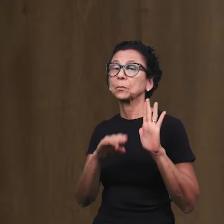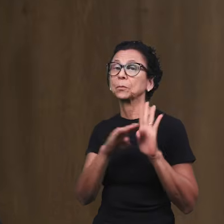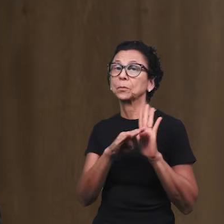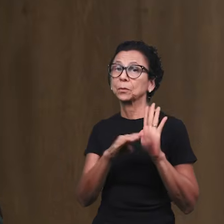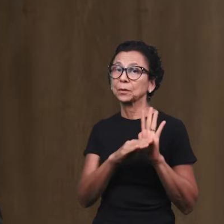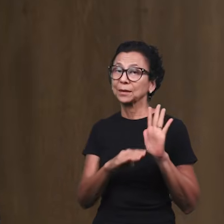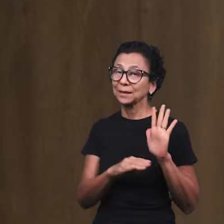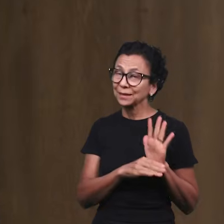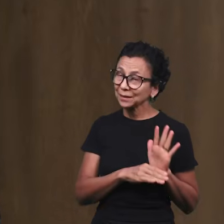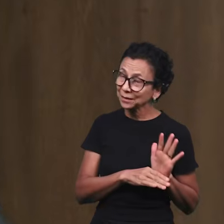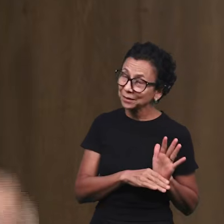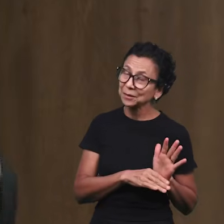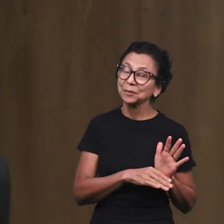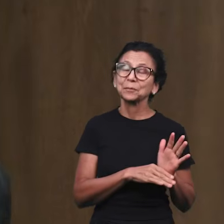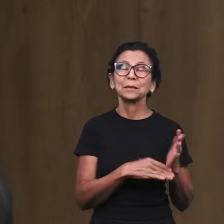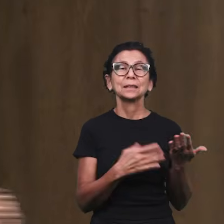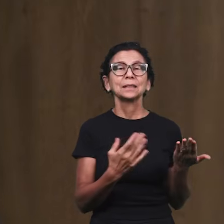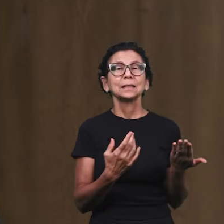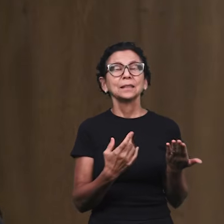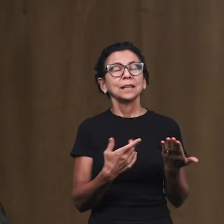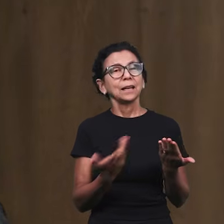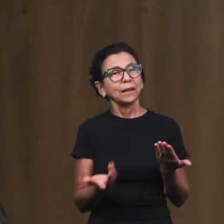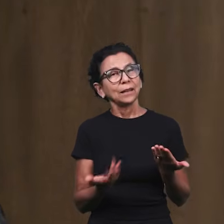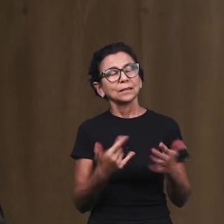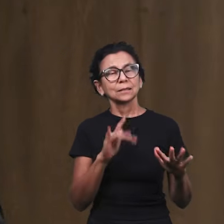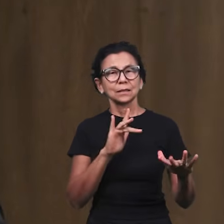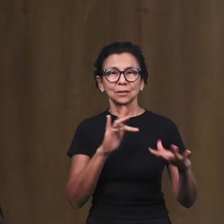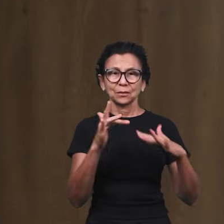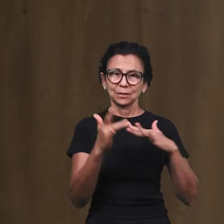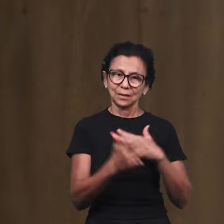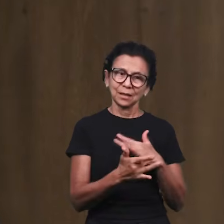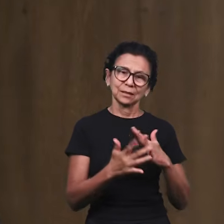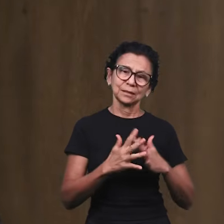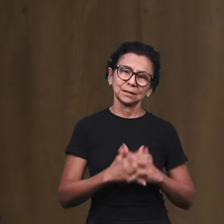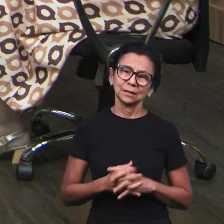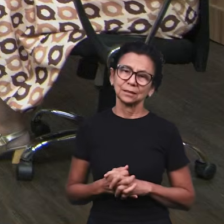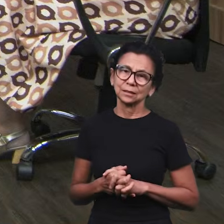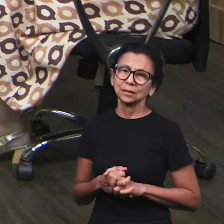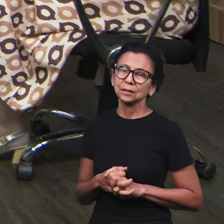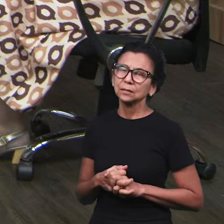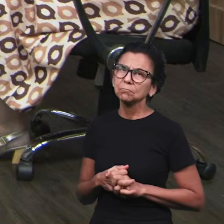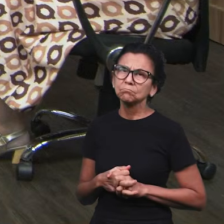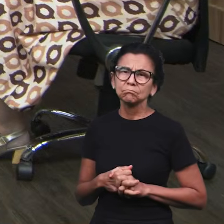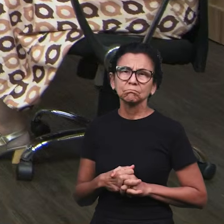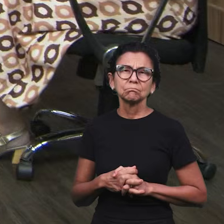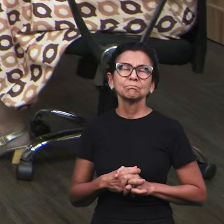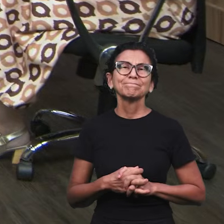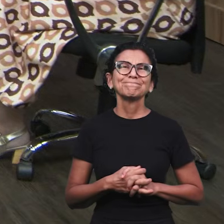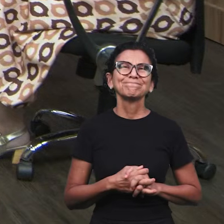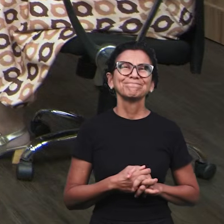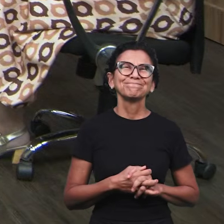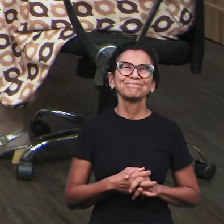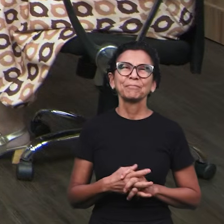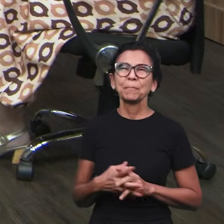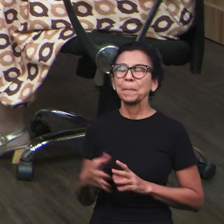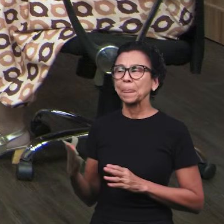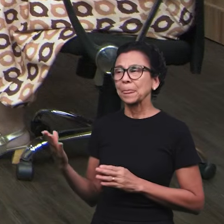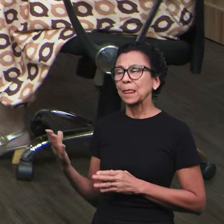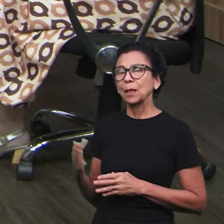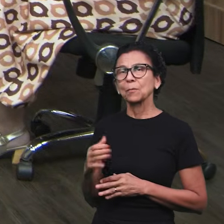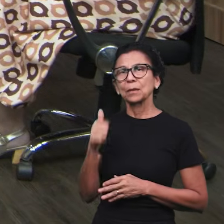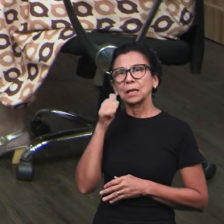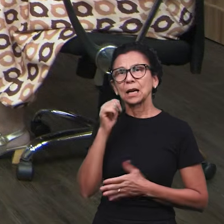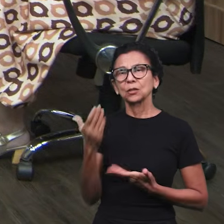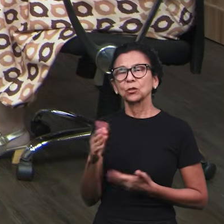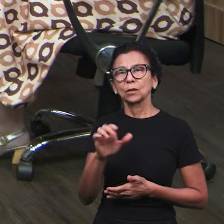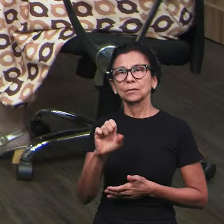nos acompanham através das redes sociais. Amém. Aqui a nossa querida irmã Estela, juntamente com os